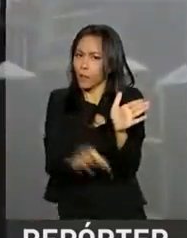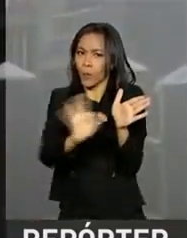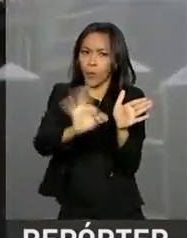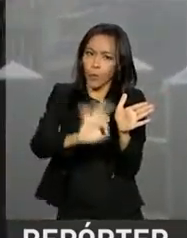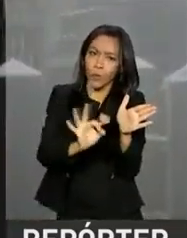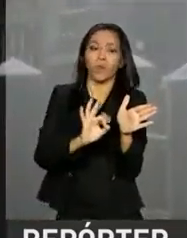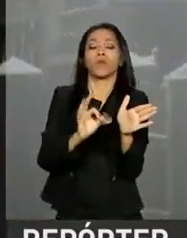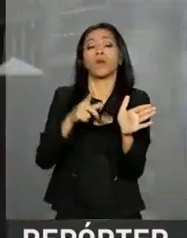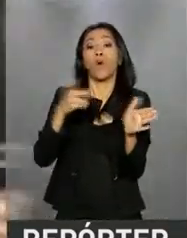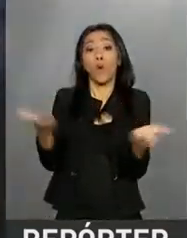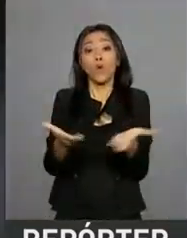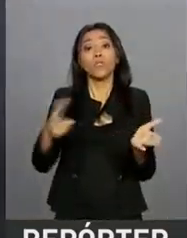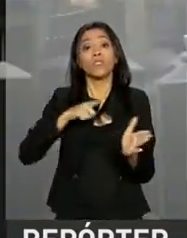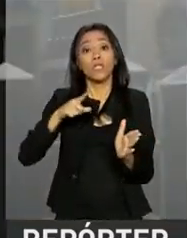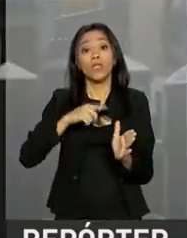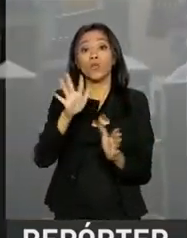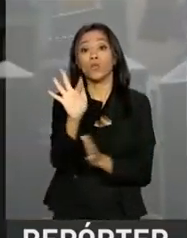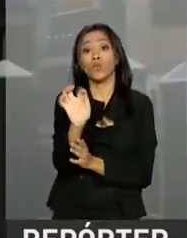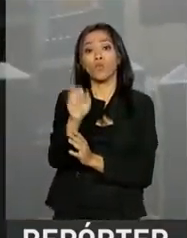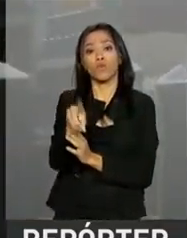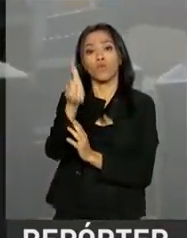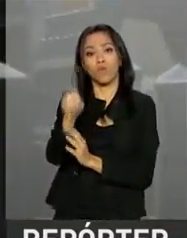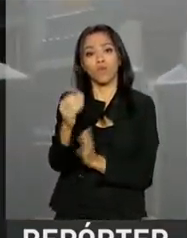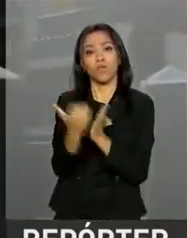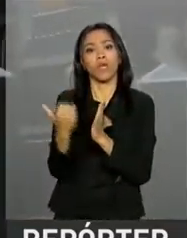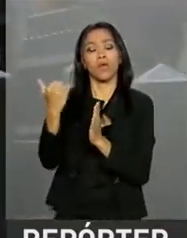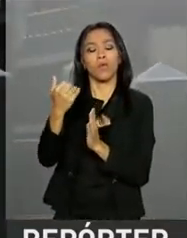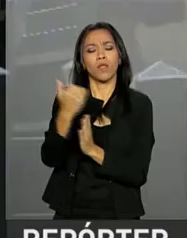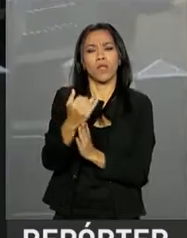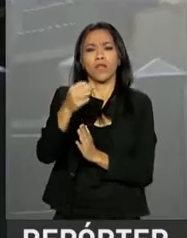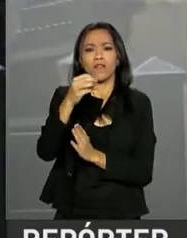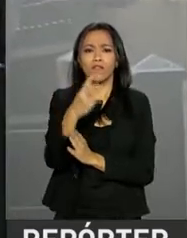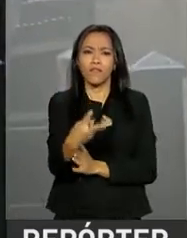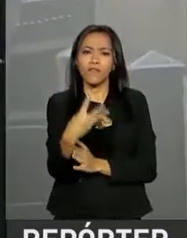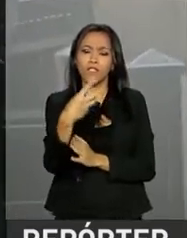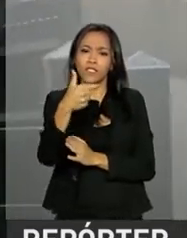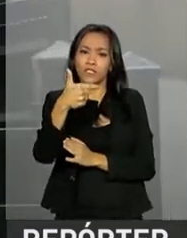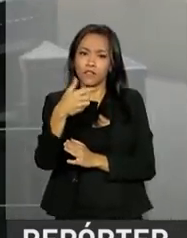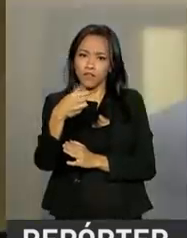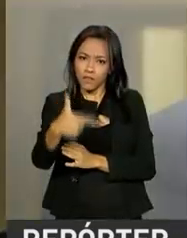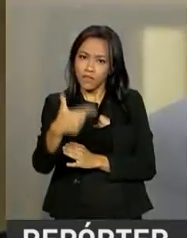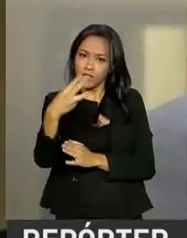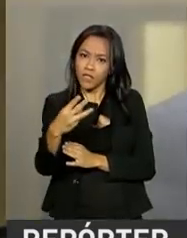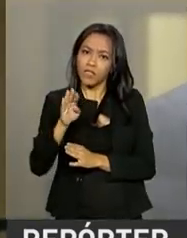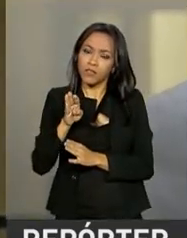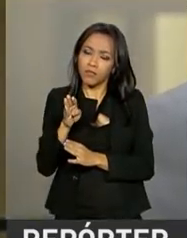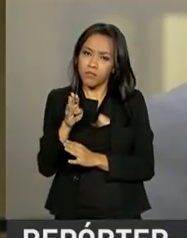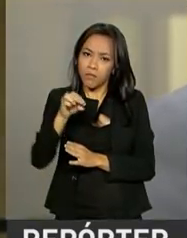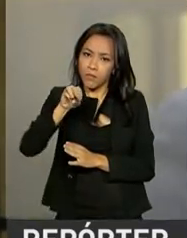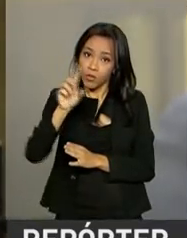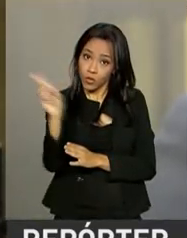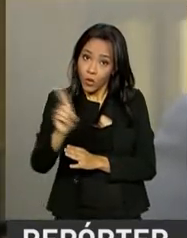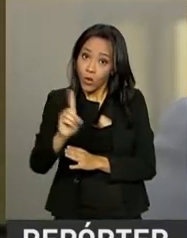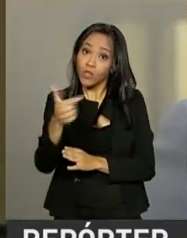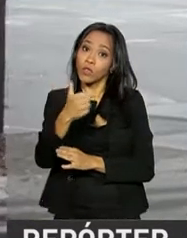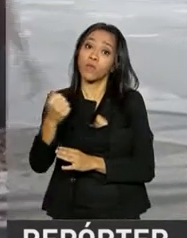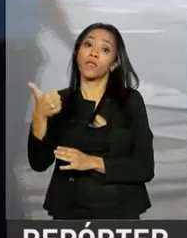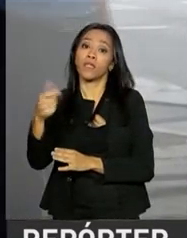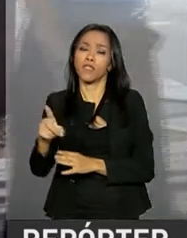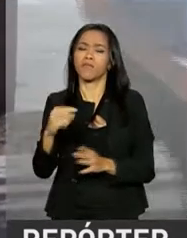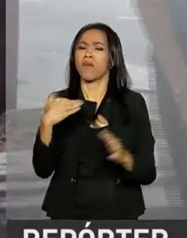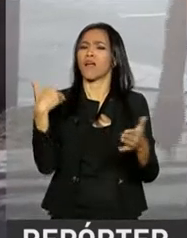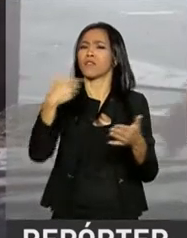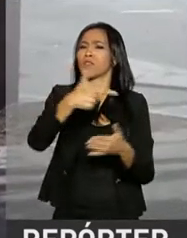o programa conta com um fundo que cresceu 23 bilhões de dólares em 2015. Mas a partir de 2034,